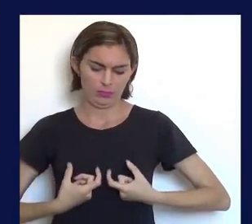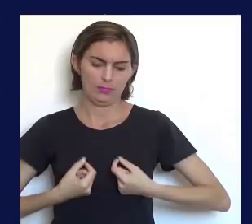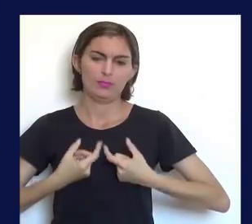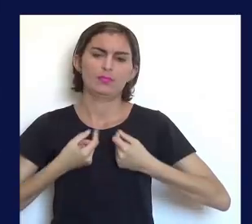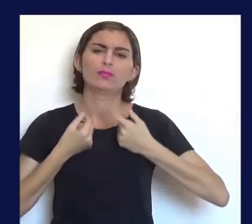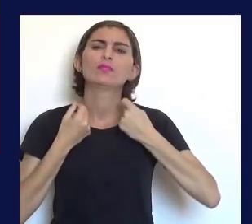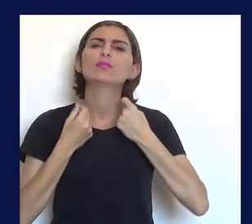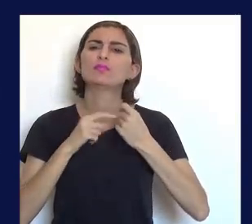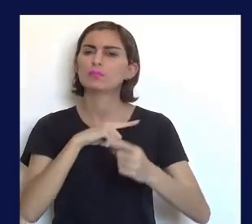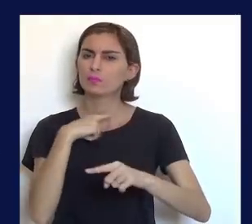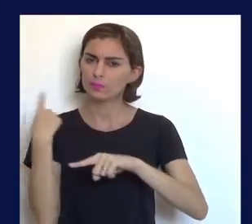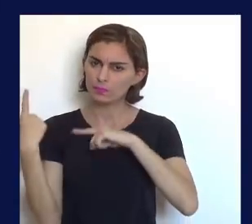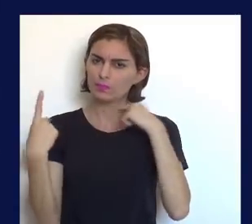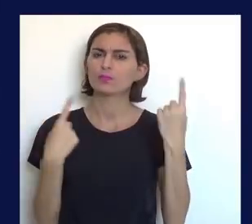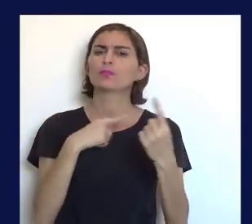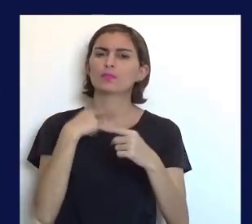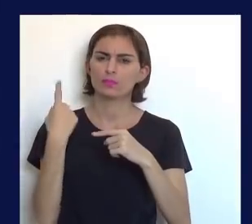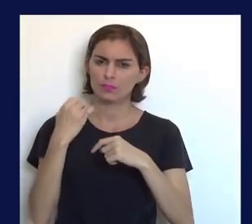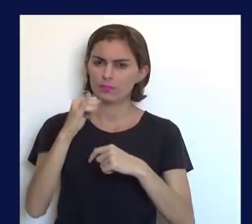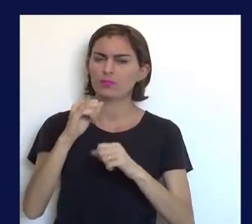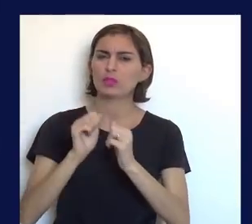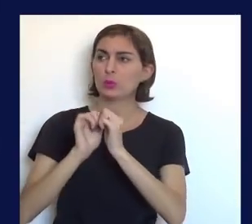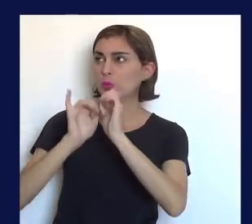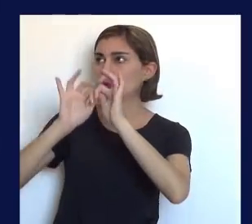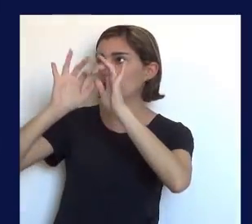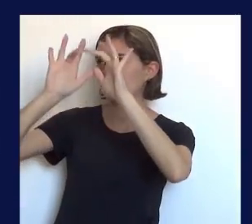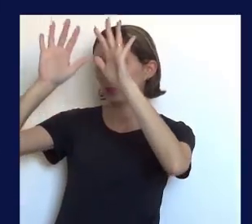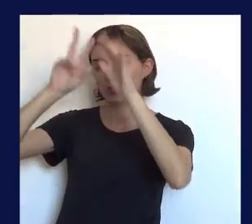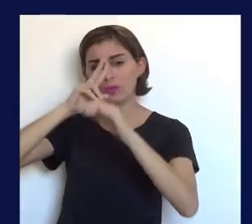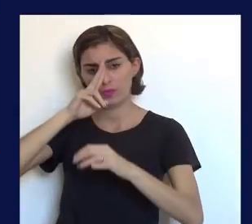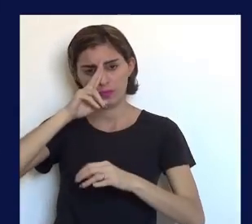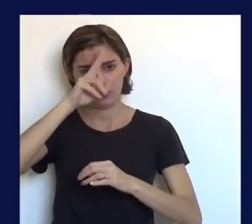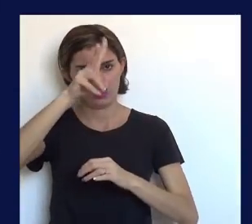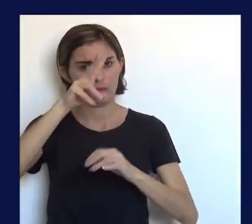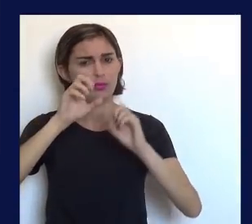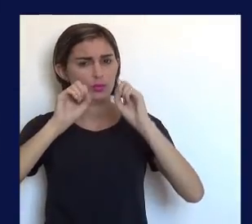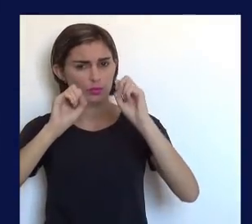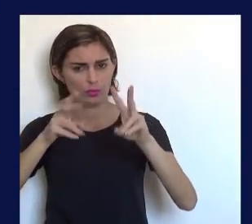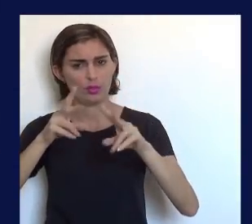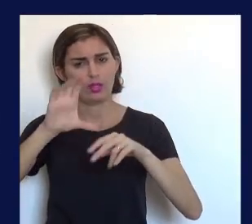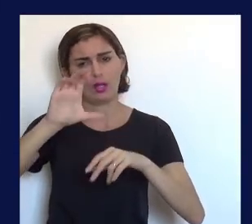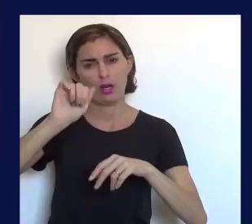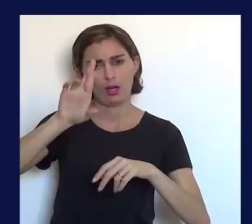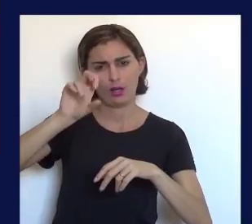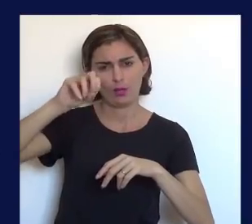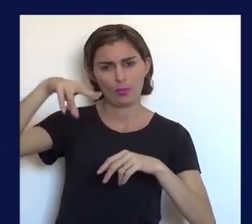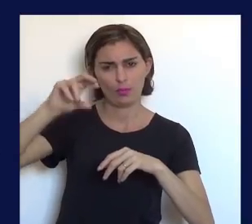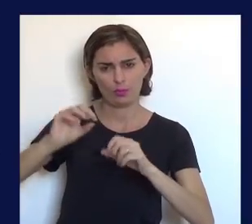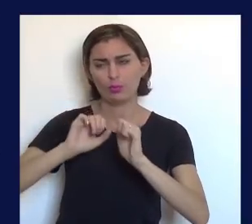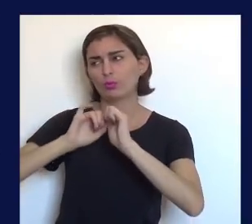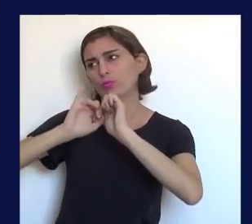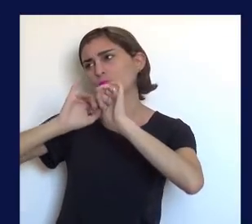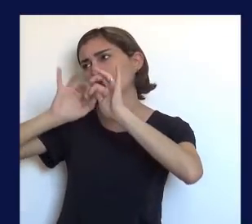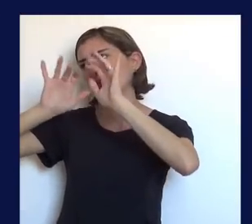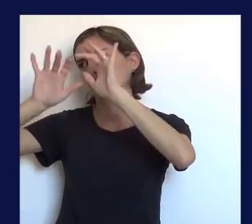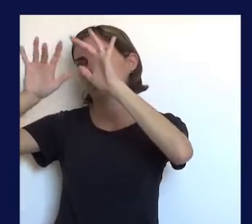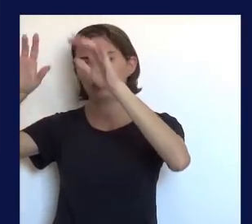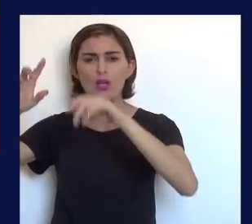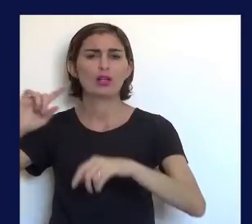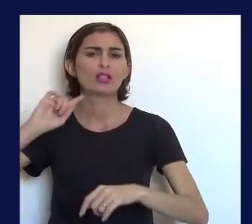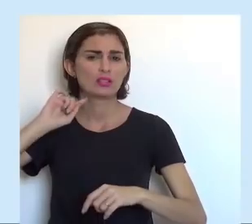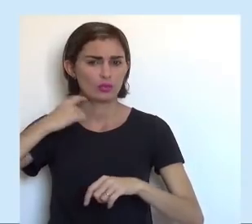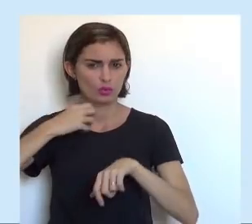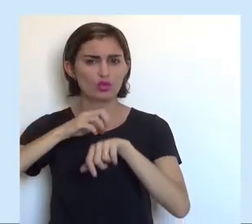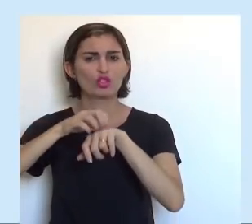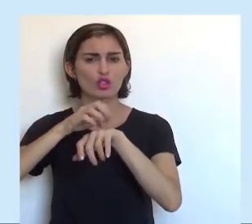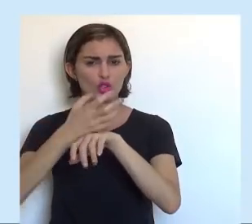causador de morte, se ele tiver uma concentração muito alta, ok? Monóxido de carbono é um gás